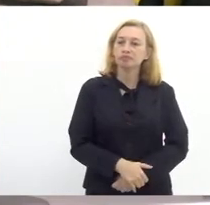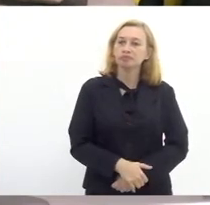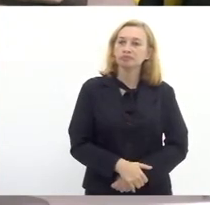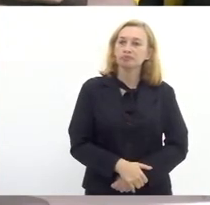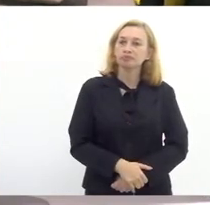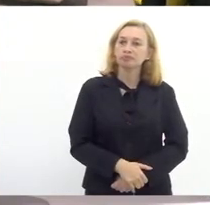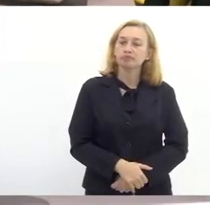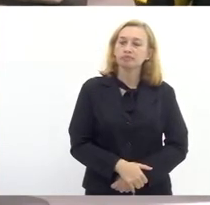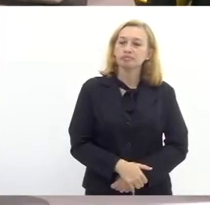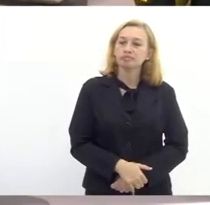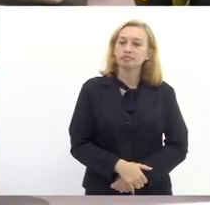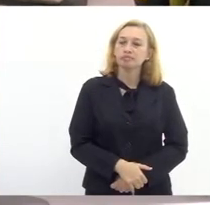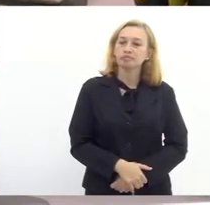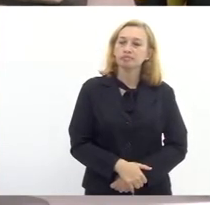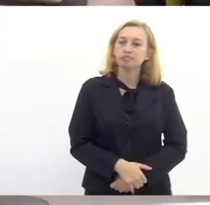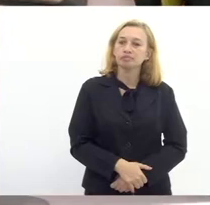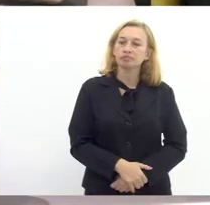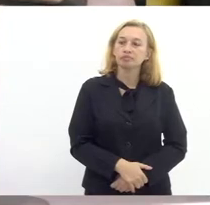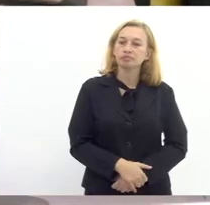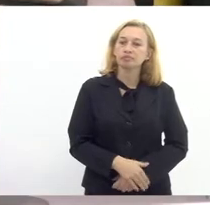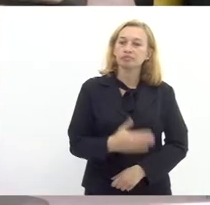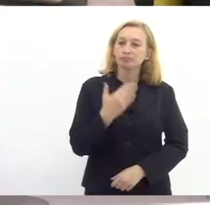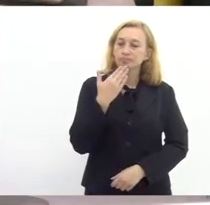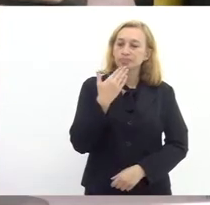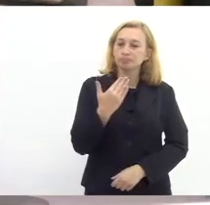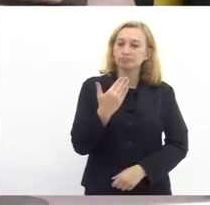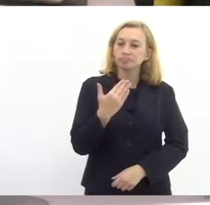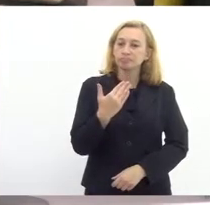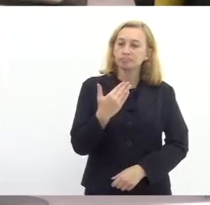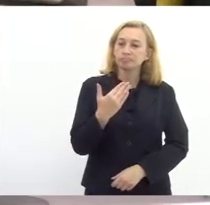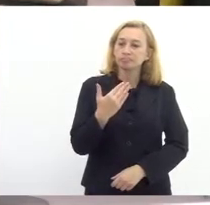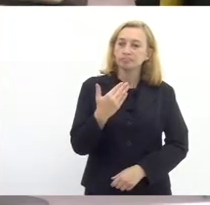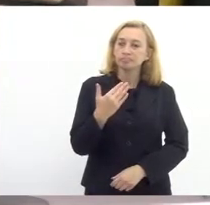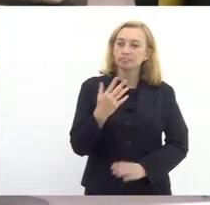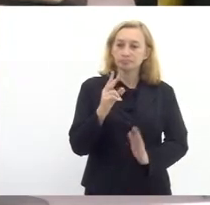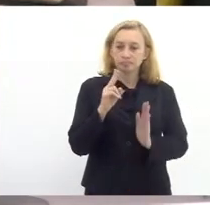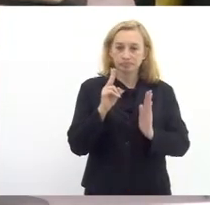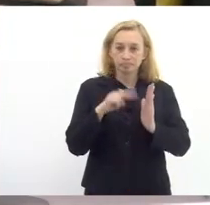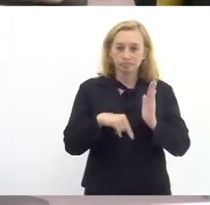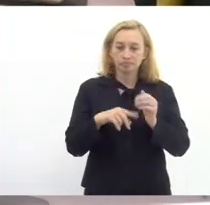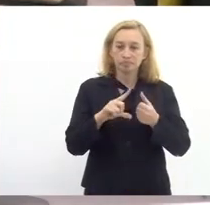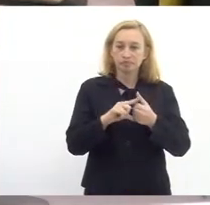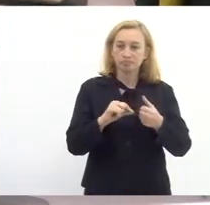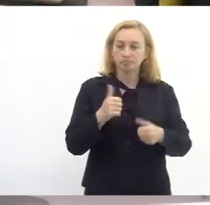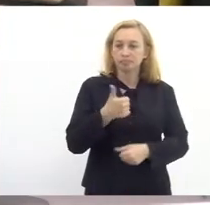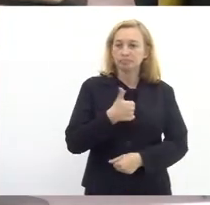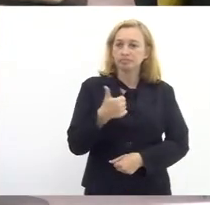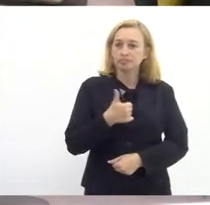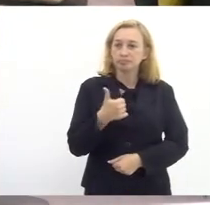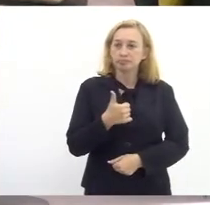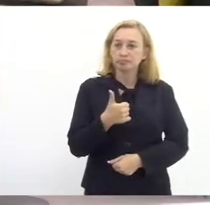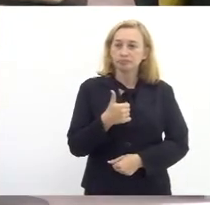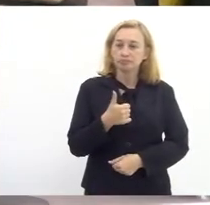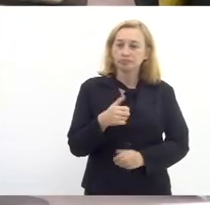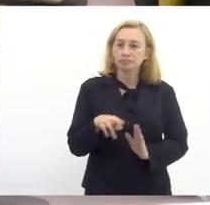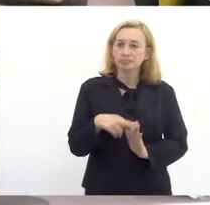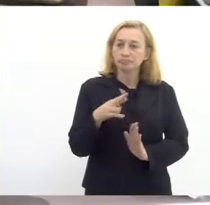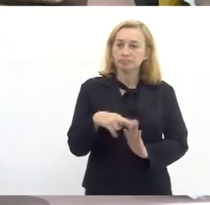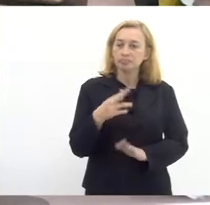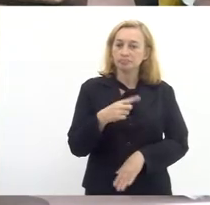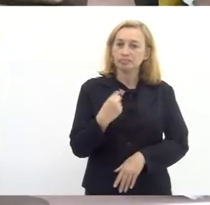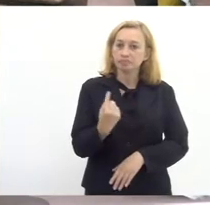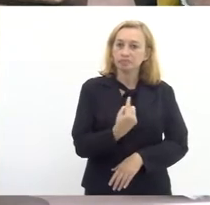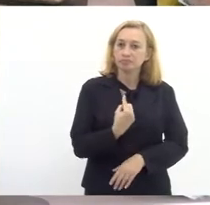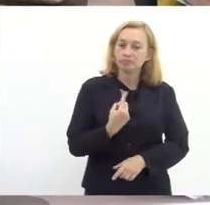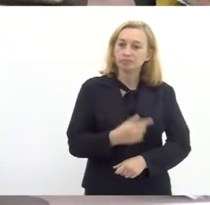me pedir autorização para ler o artigo 1º da nossa resolução, que